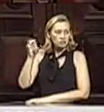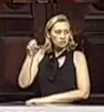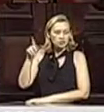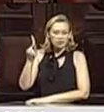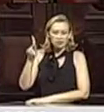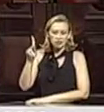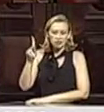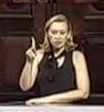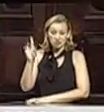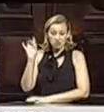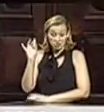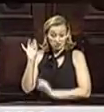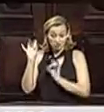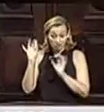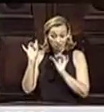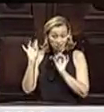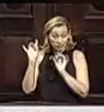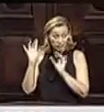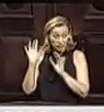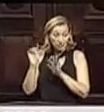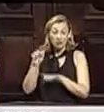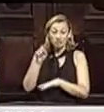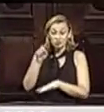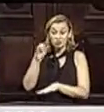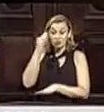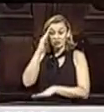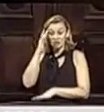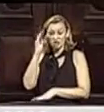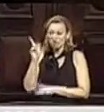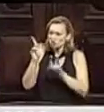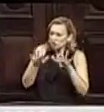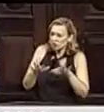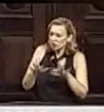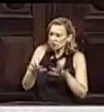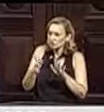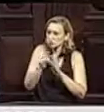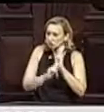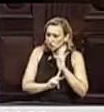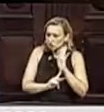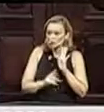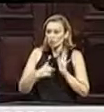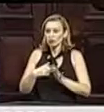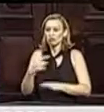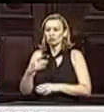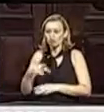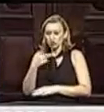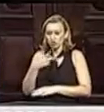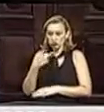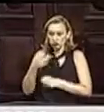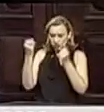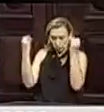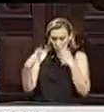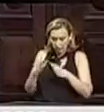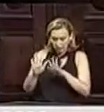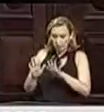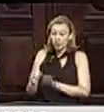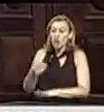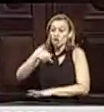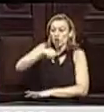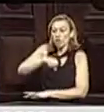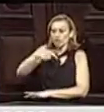especialissimamente, já que ele entendeu diferente o projeto. Eu preciso que Vossa Excelência preste atenção. Em